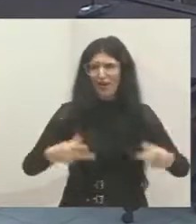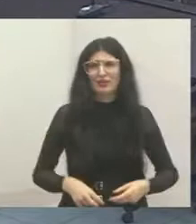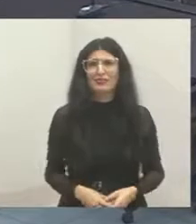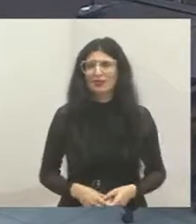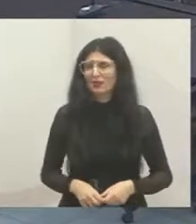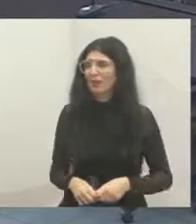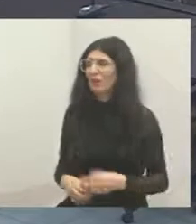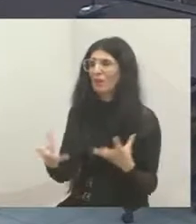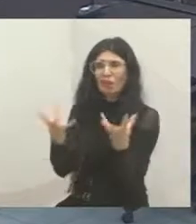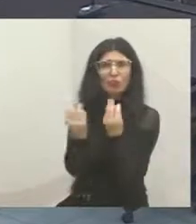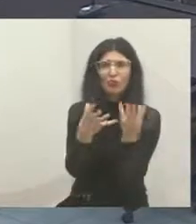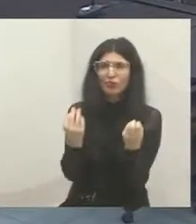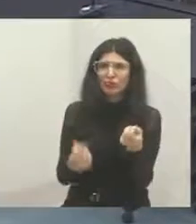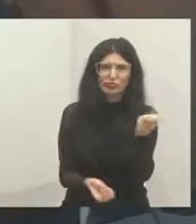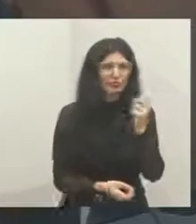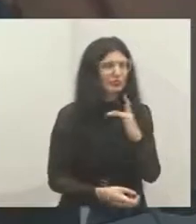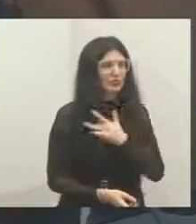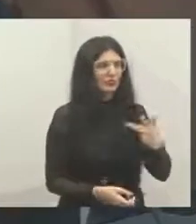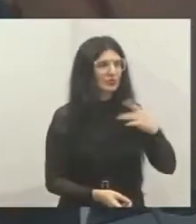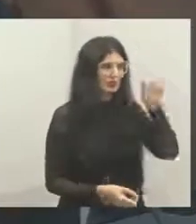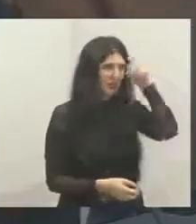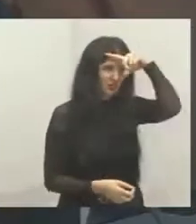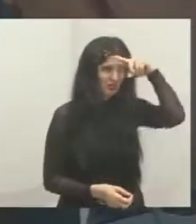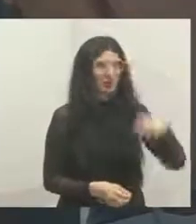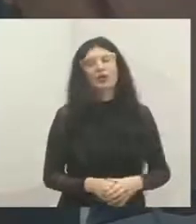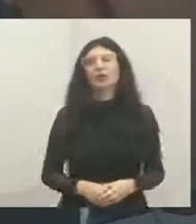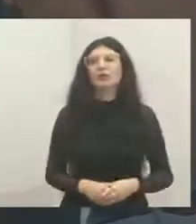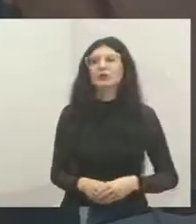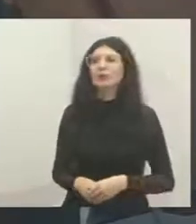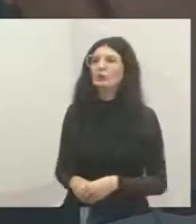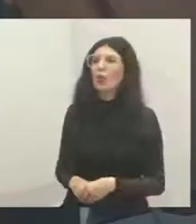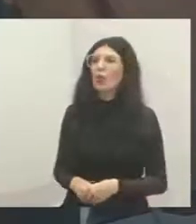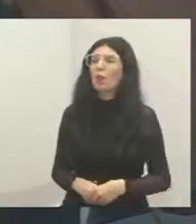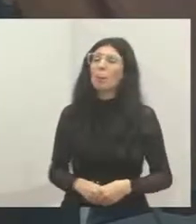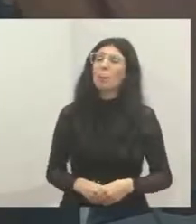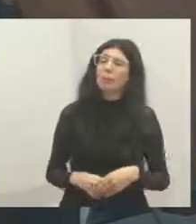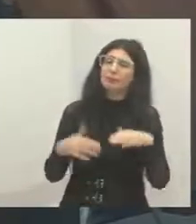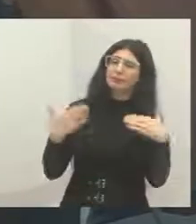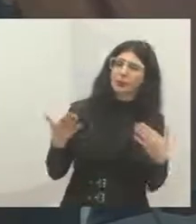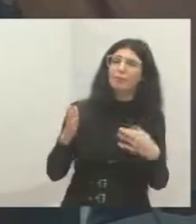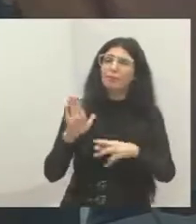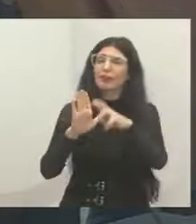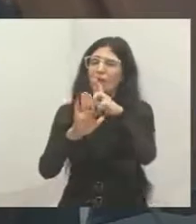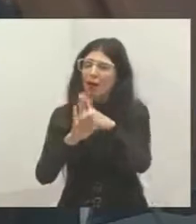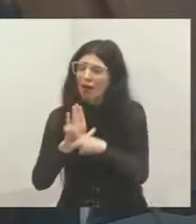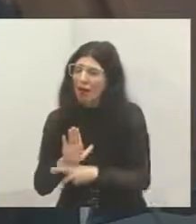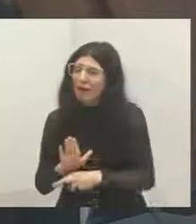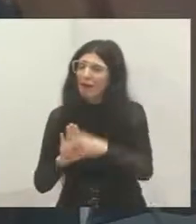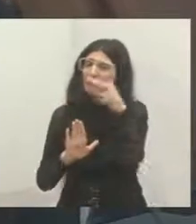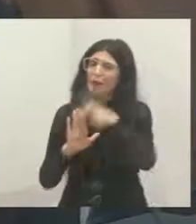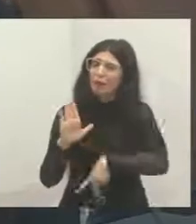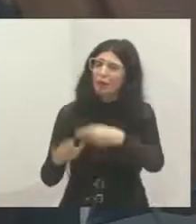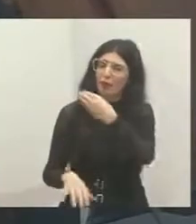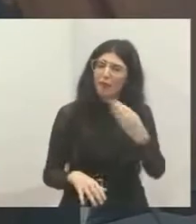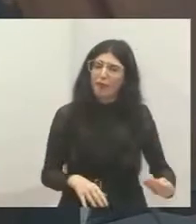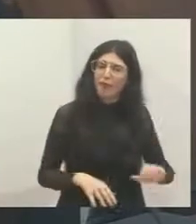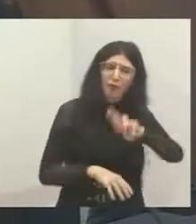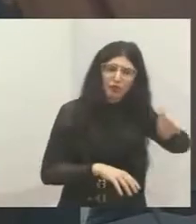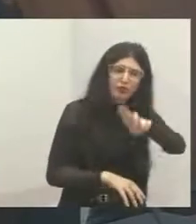torneira aberta, né? Porque é a política pública mais emergente e necessária. Mas a minha questão é só simples. É